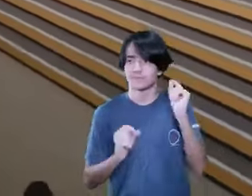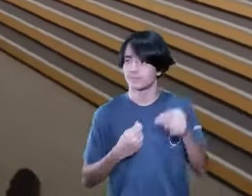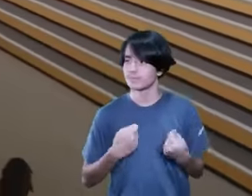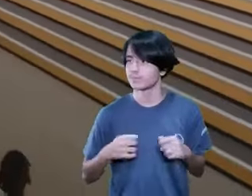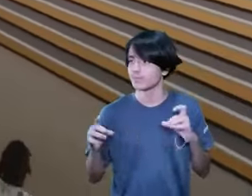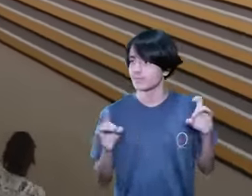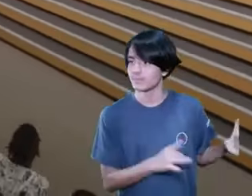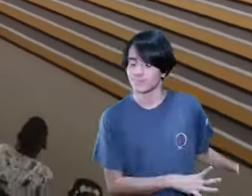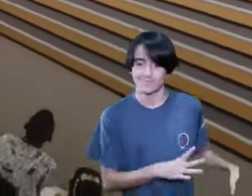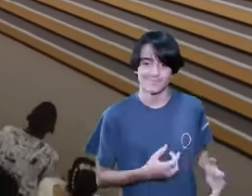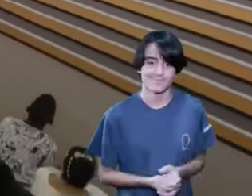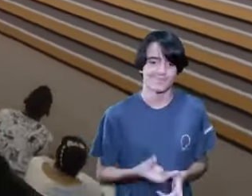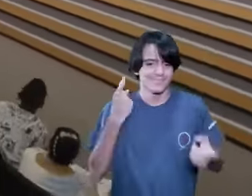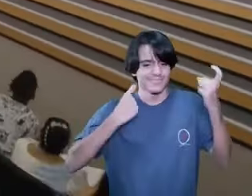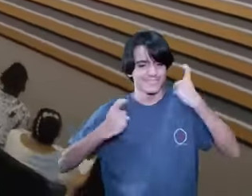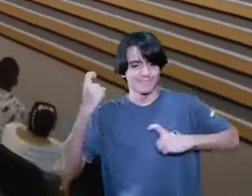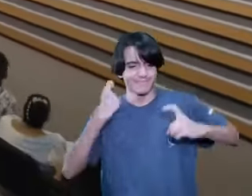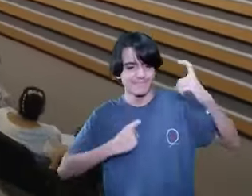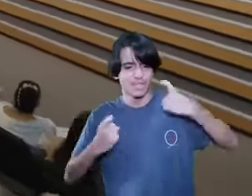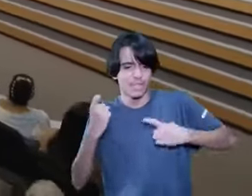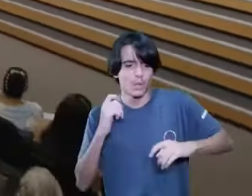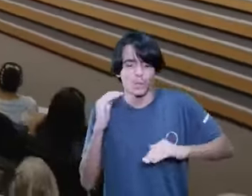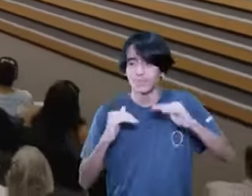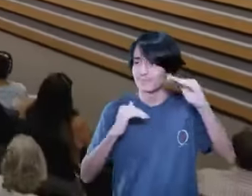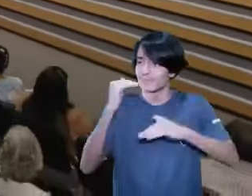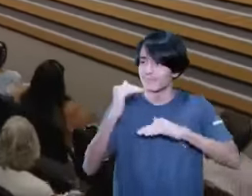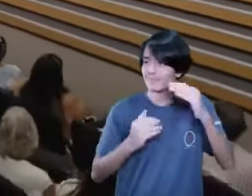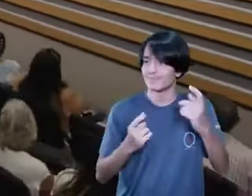abandonar. Tu está preocupado com